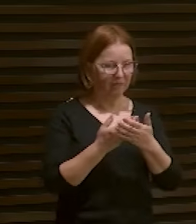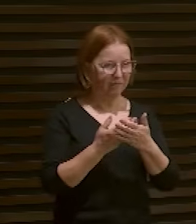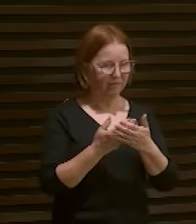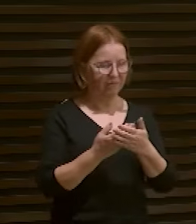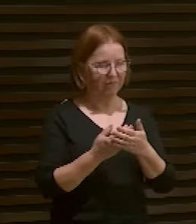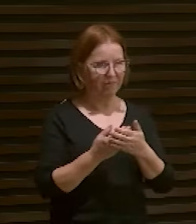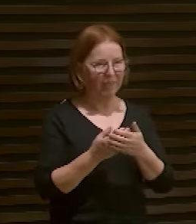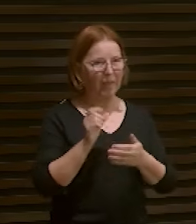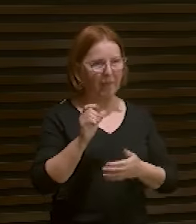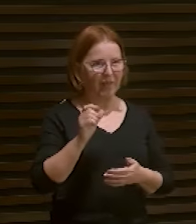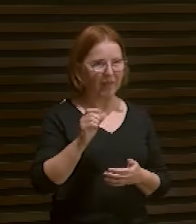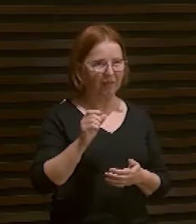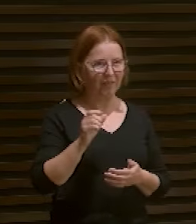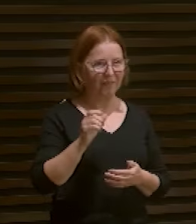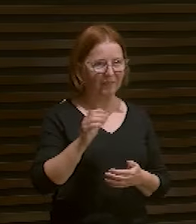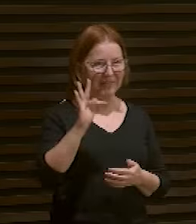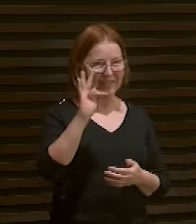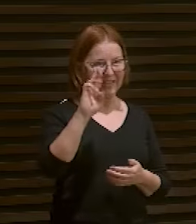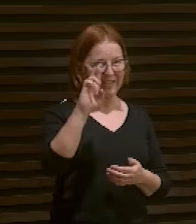que significa essa palavra trava?